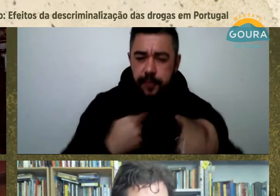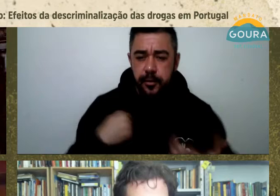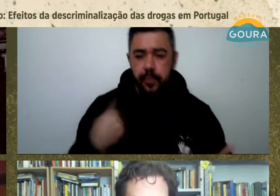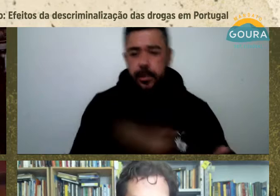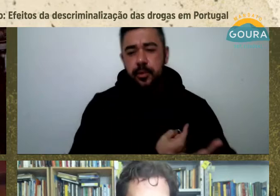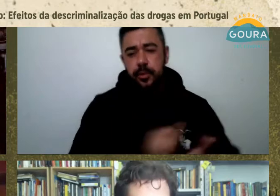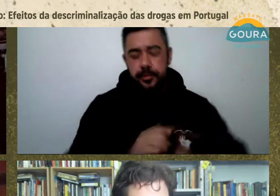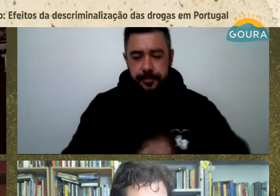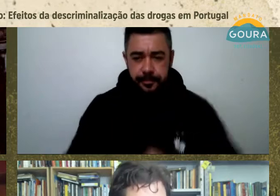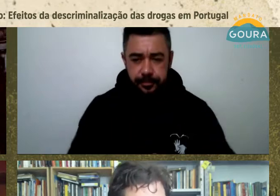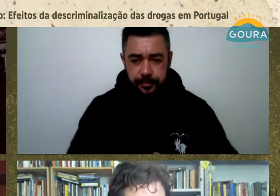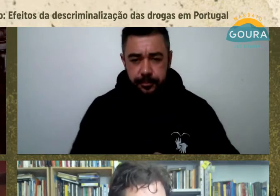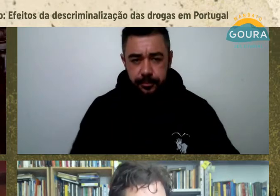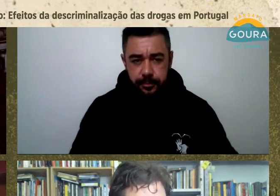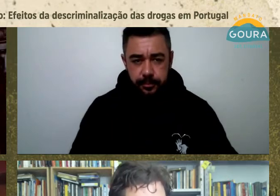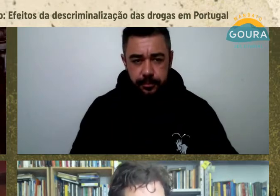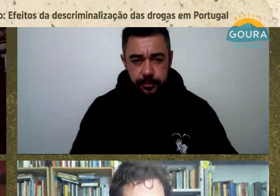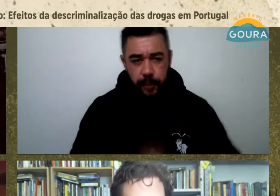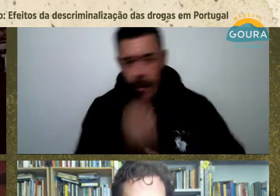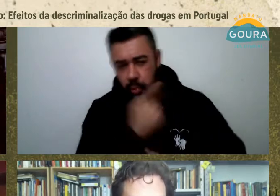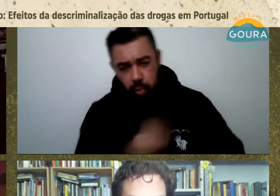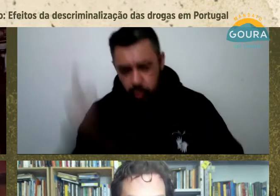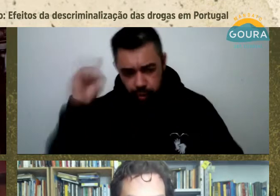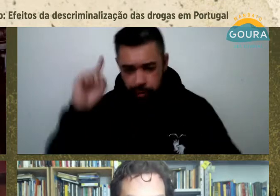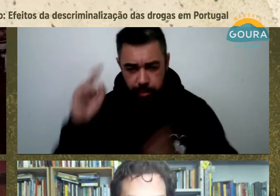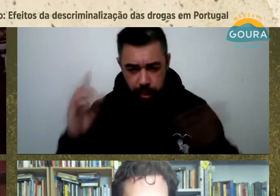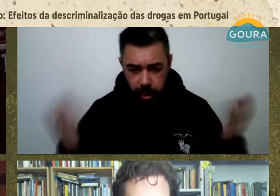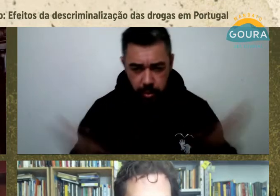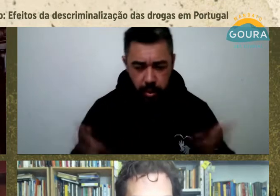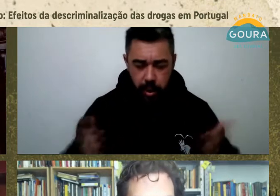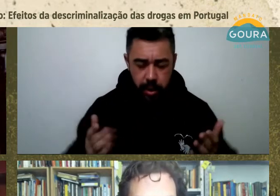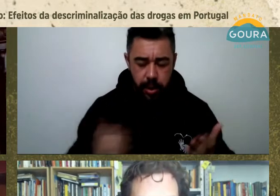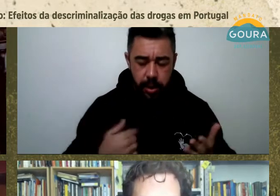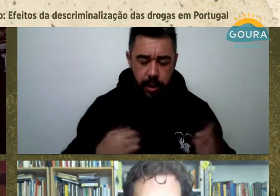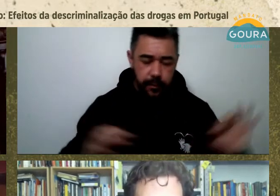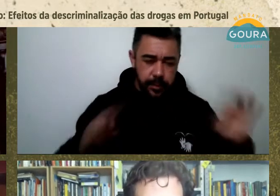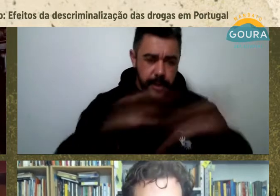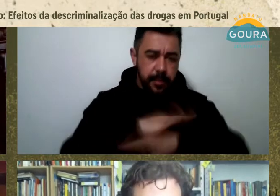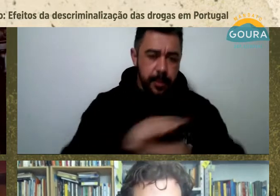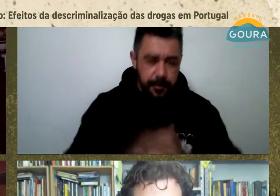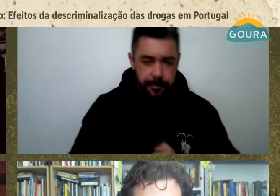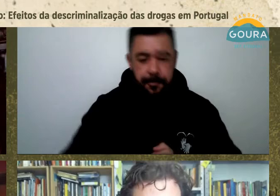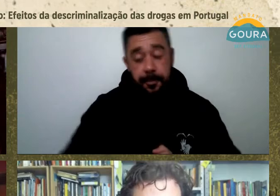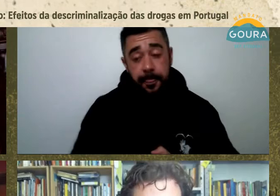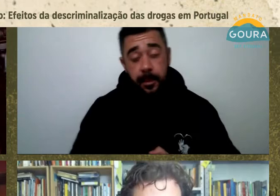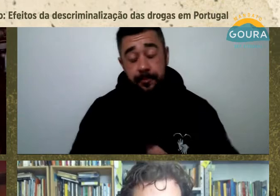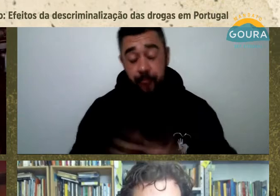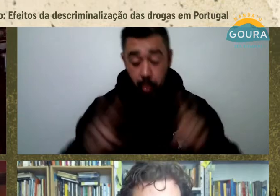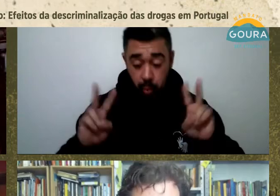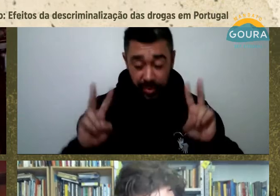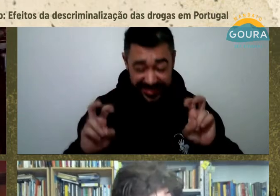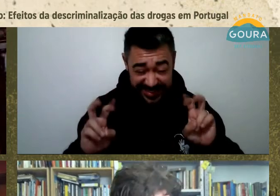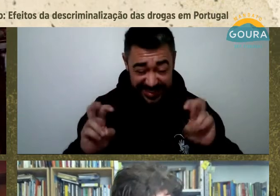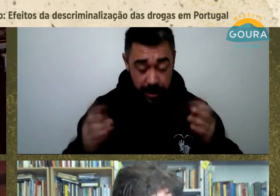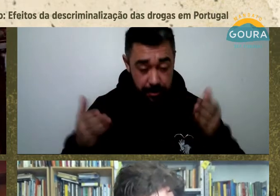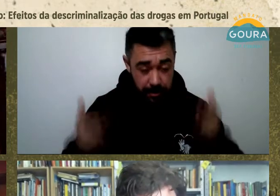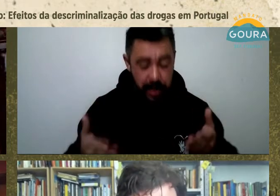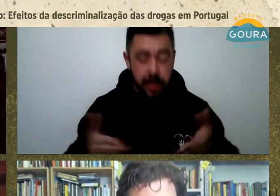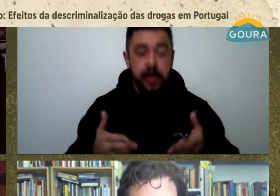Uma última palavra, e com isto me calo. Uma vez que o tema deste